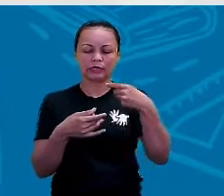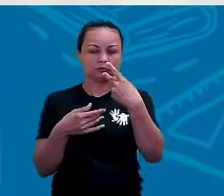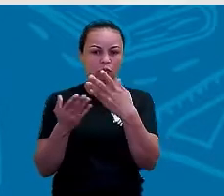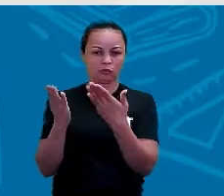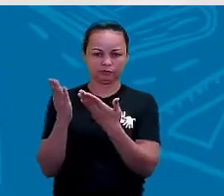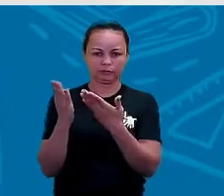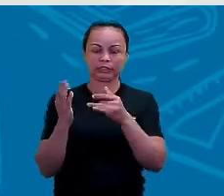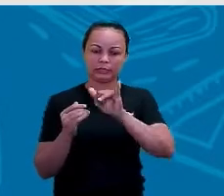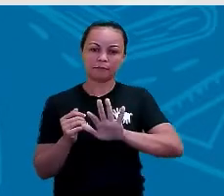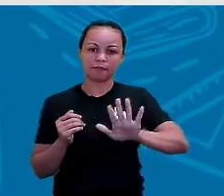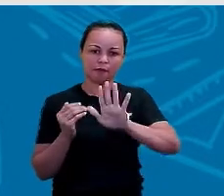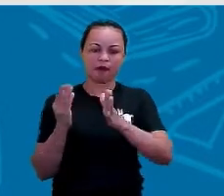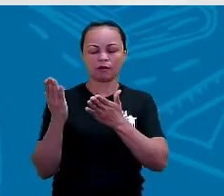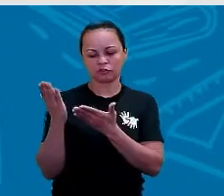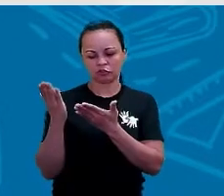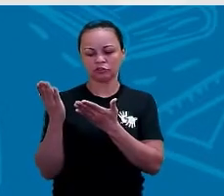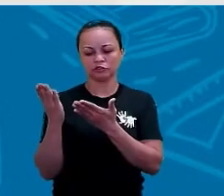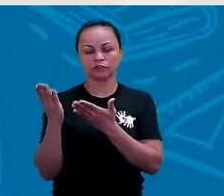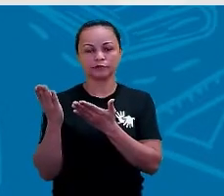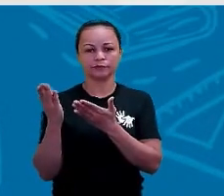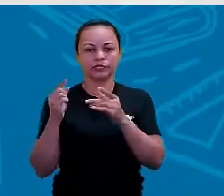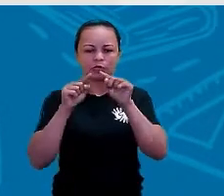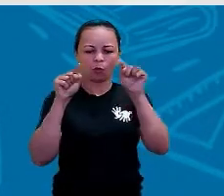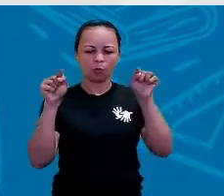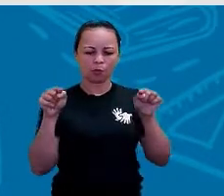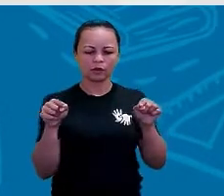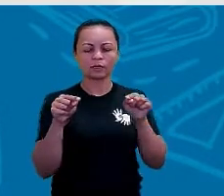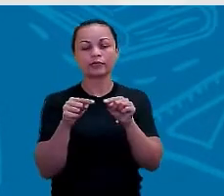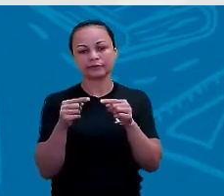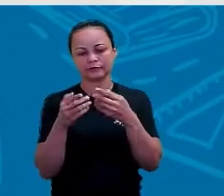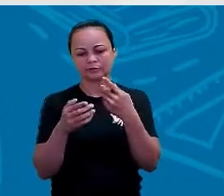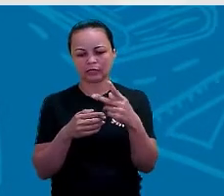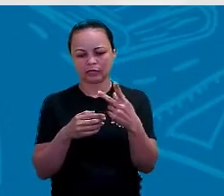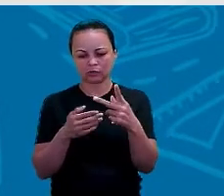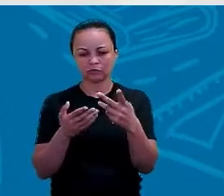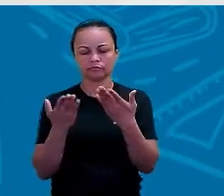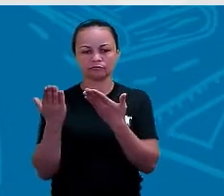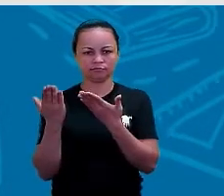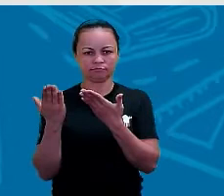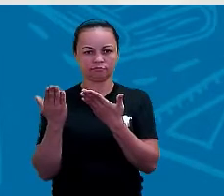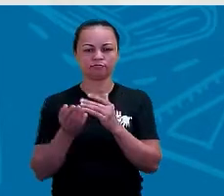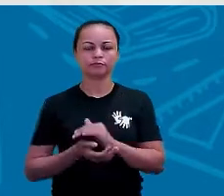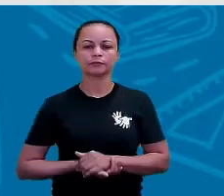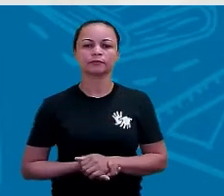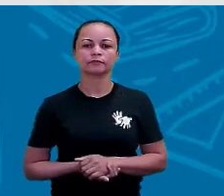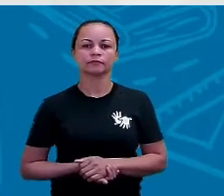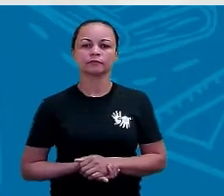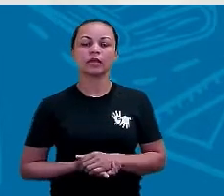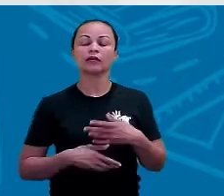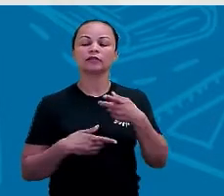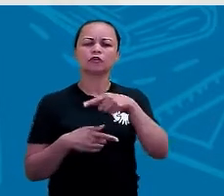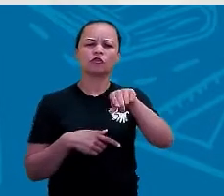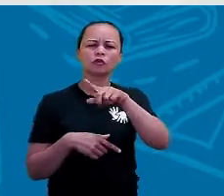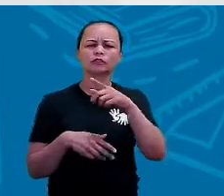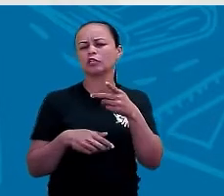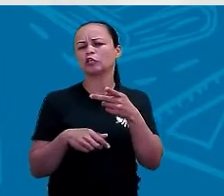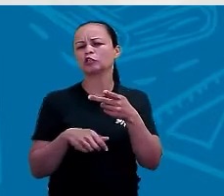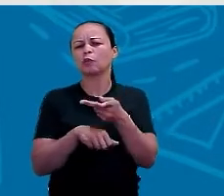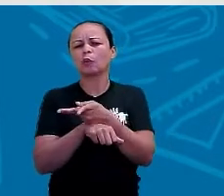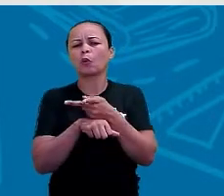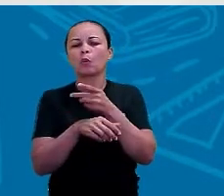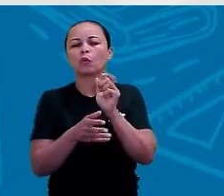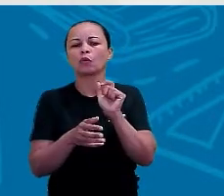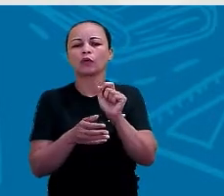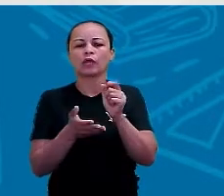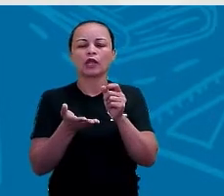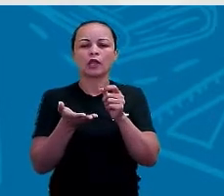aí, essa figura geométrica aí em branco? É um retângulo. Então, procura aí algum papel